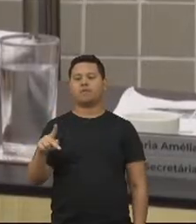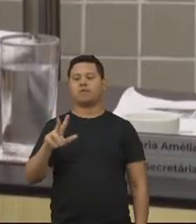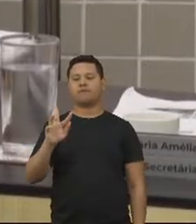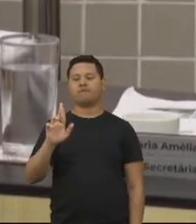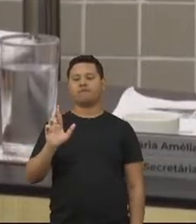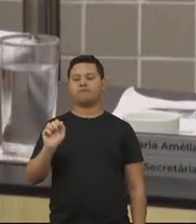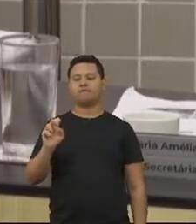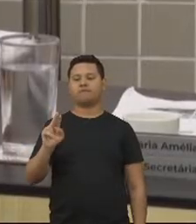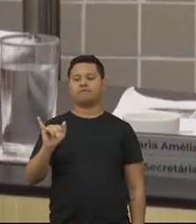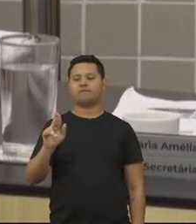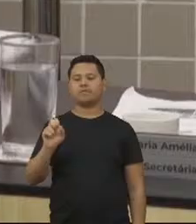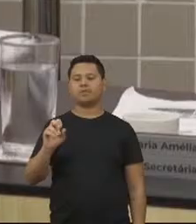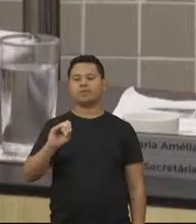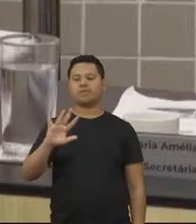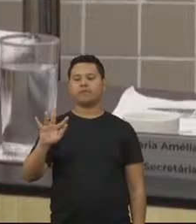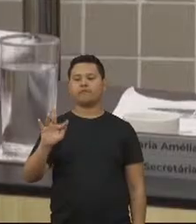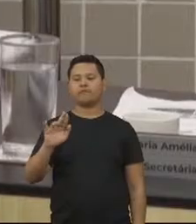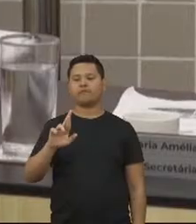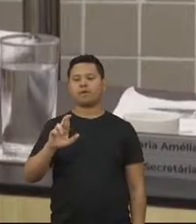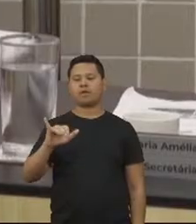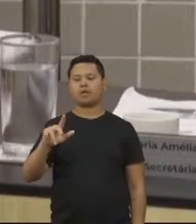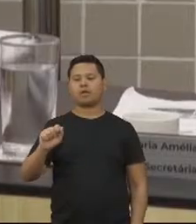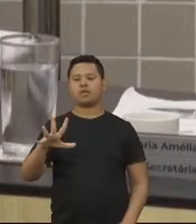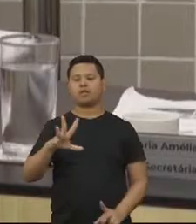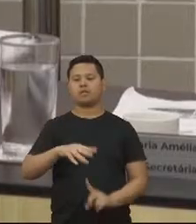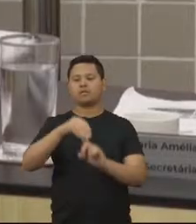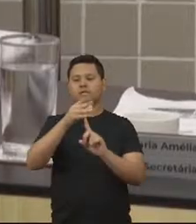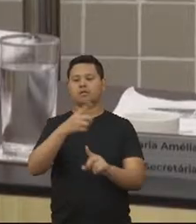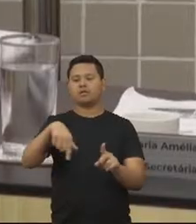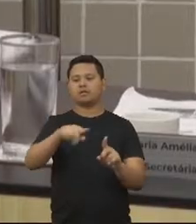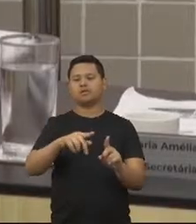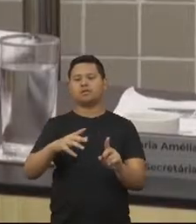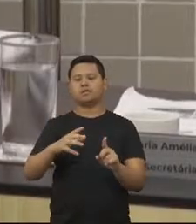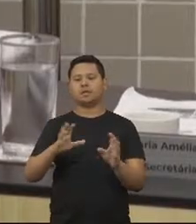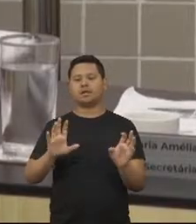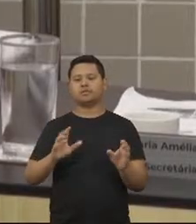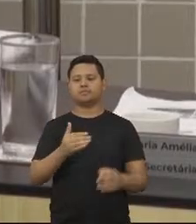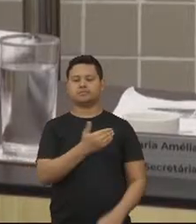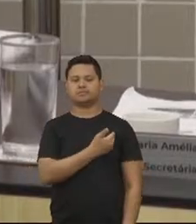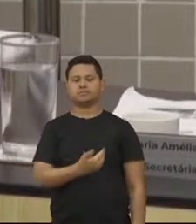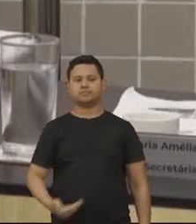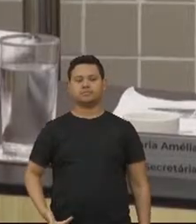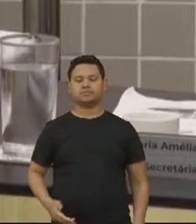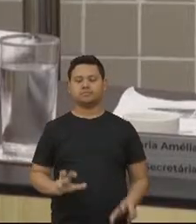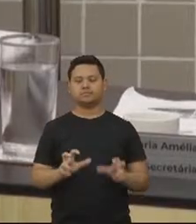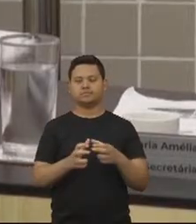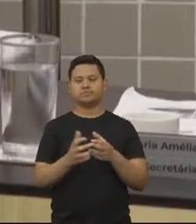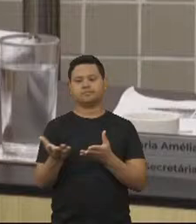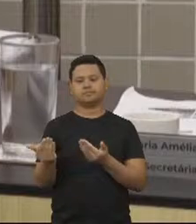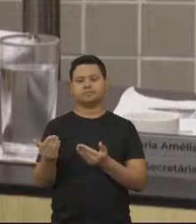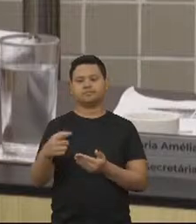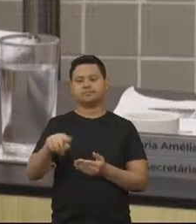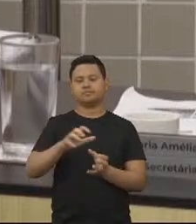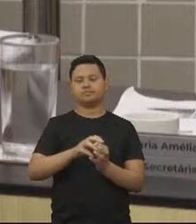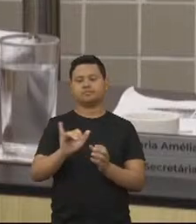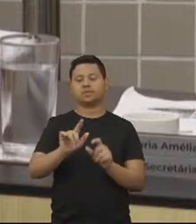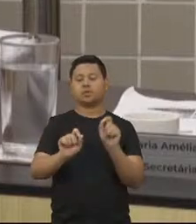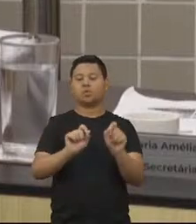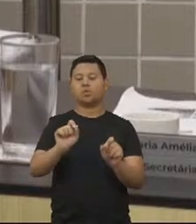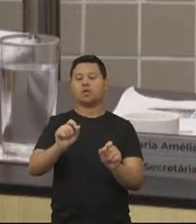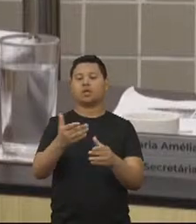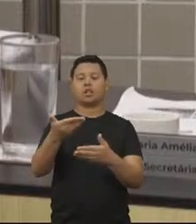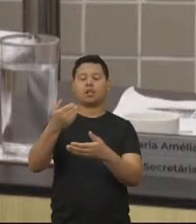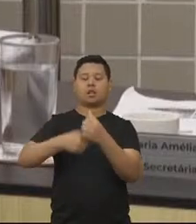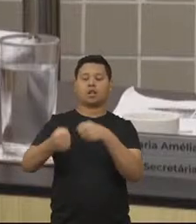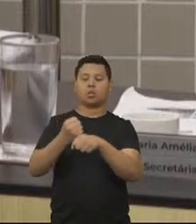Francisco Feliciano Ferreira da Silva, pela participação e destaque no projeto da Câmara Jovem de Jacareí. O intuito em